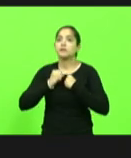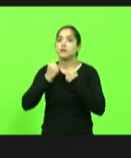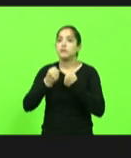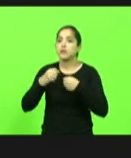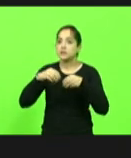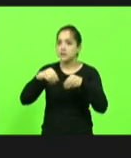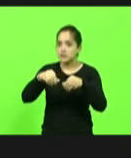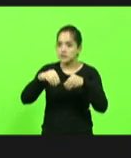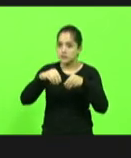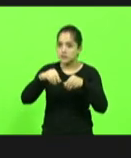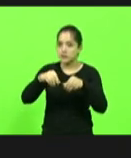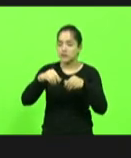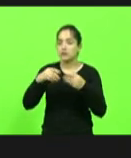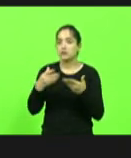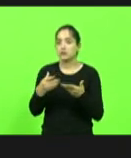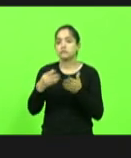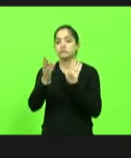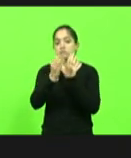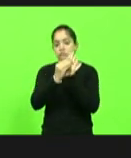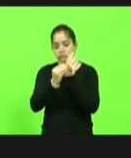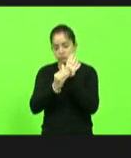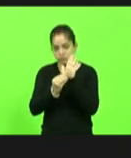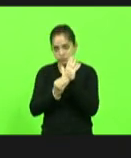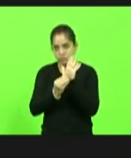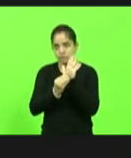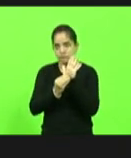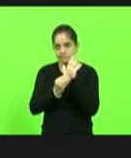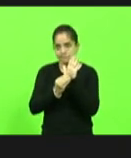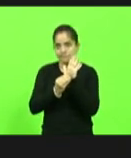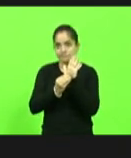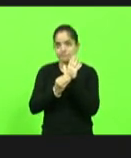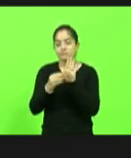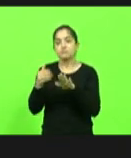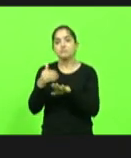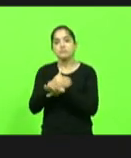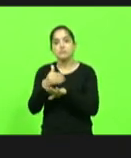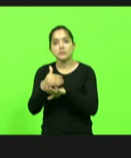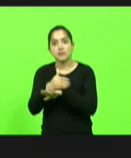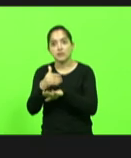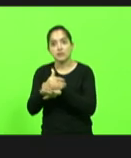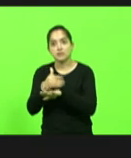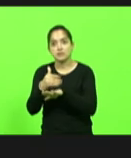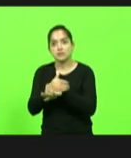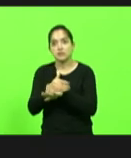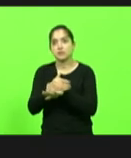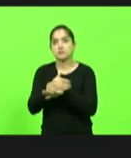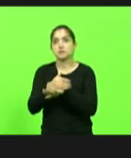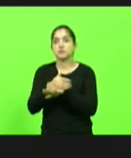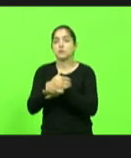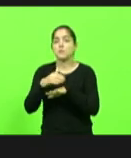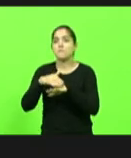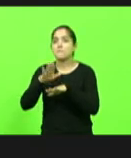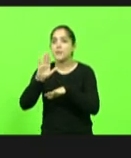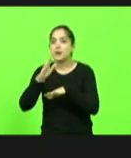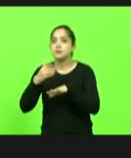Que conste aí. E mais acesso, que tenhamos mais